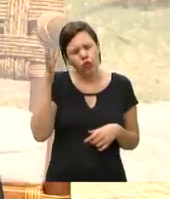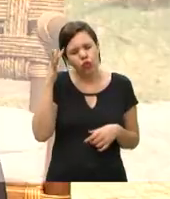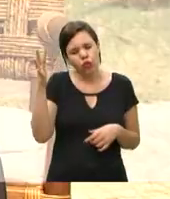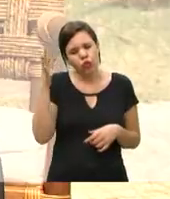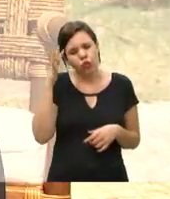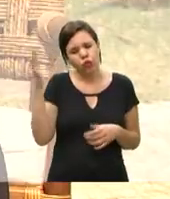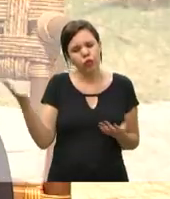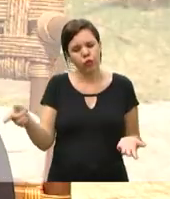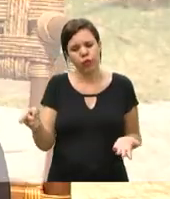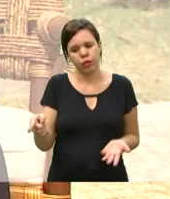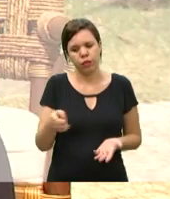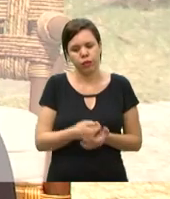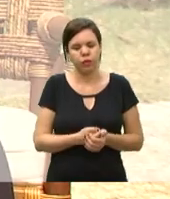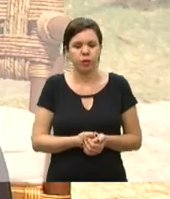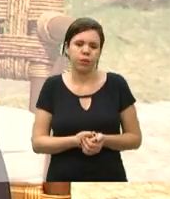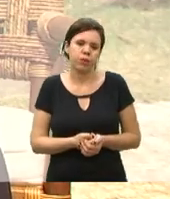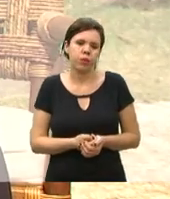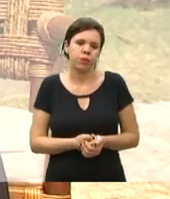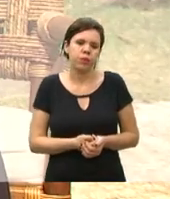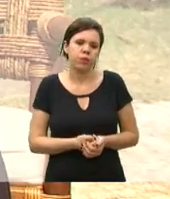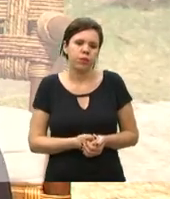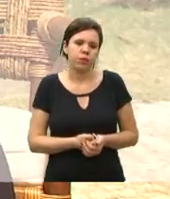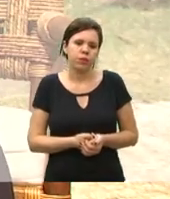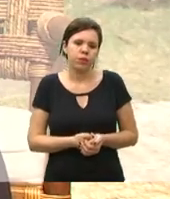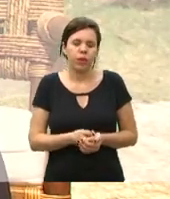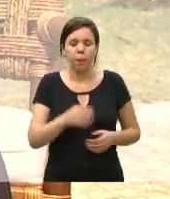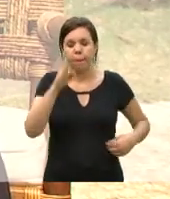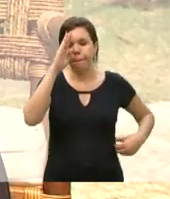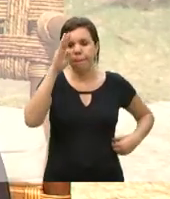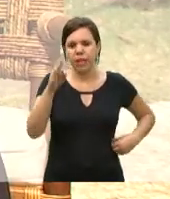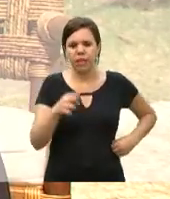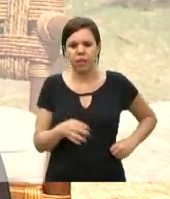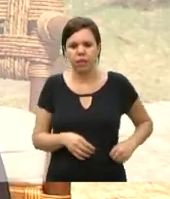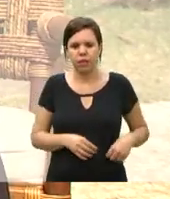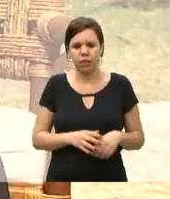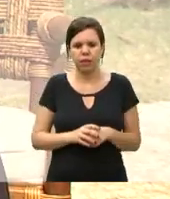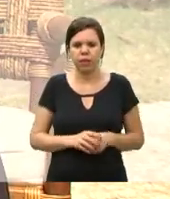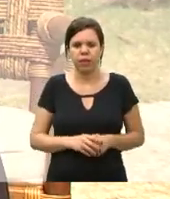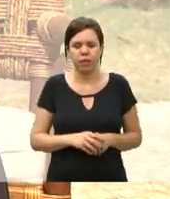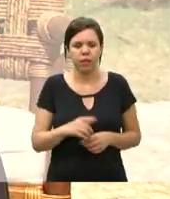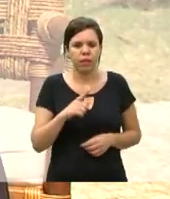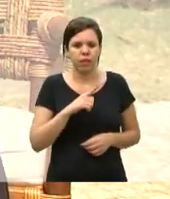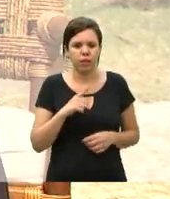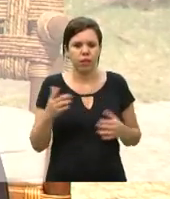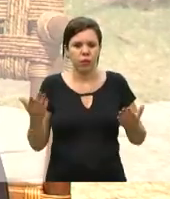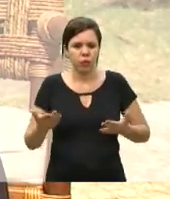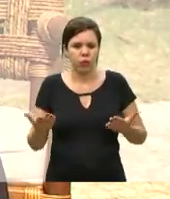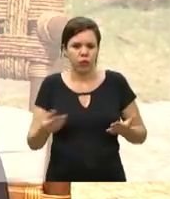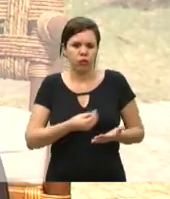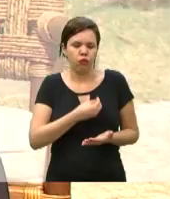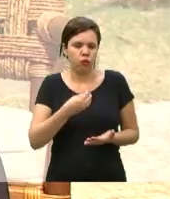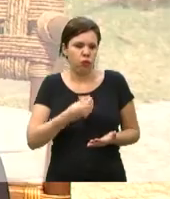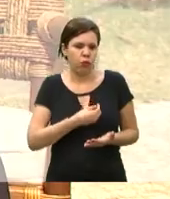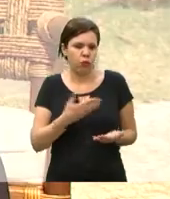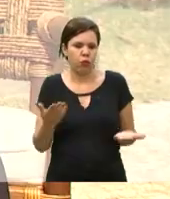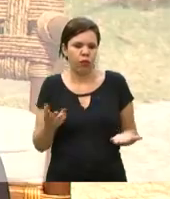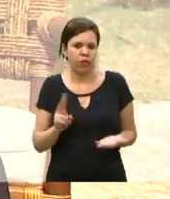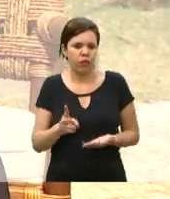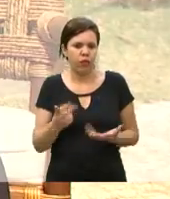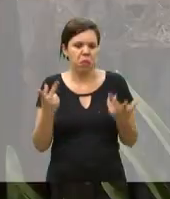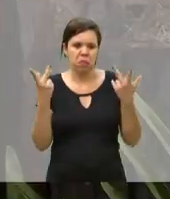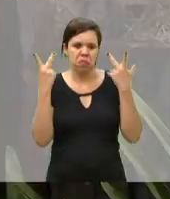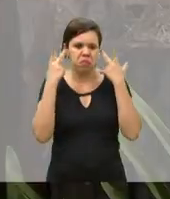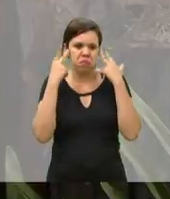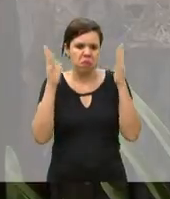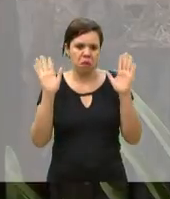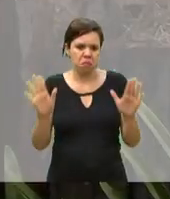né? Cheia de sonhos, principalmente aqueles que têm hoje uma vida praticamente que